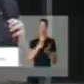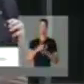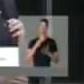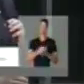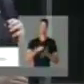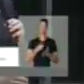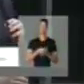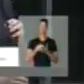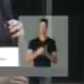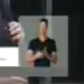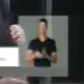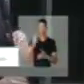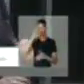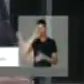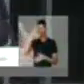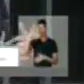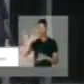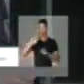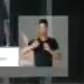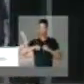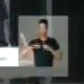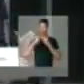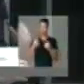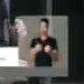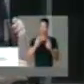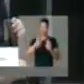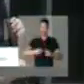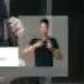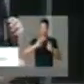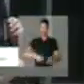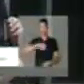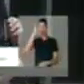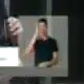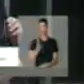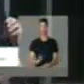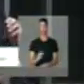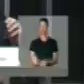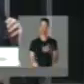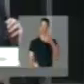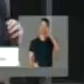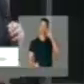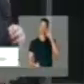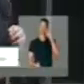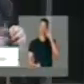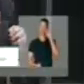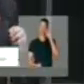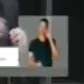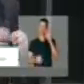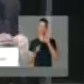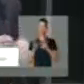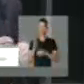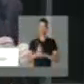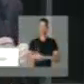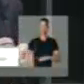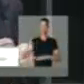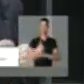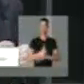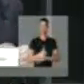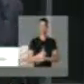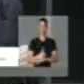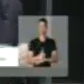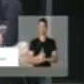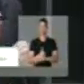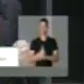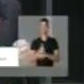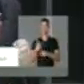obrigação de liderar o fortalecimento da agricultura brasileira, ontem deu um duro golpe